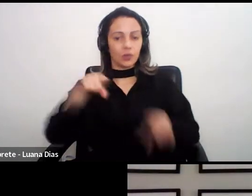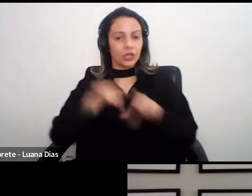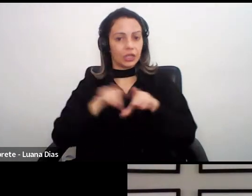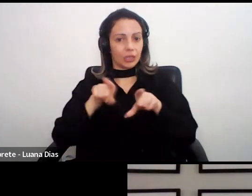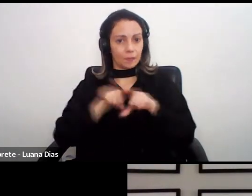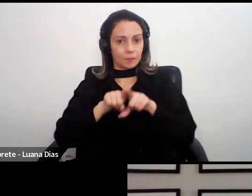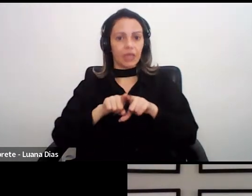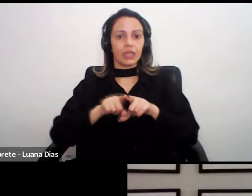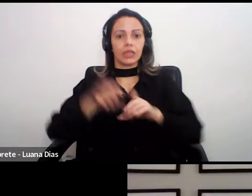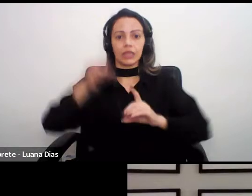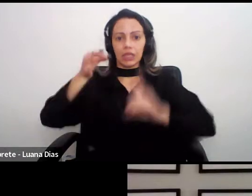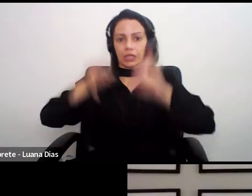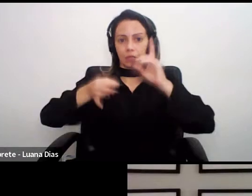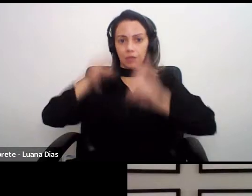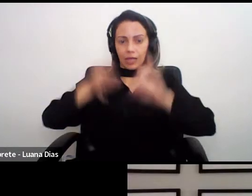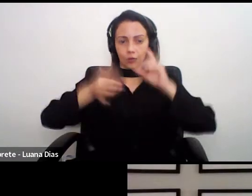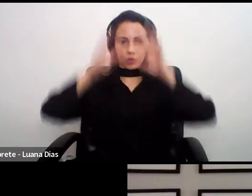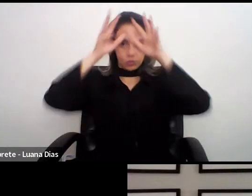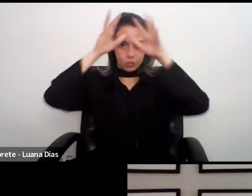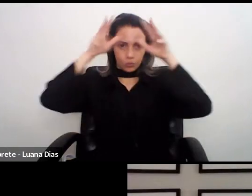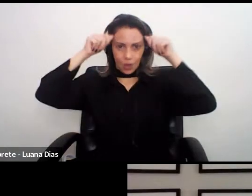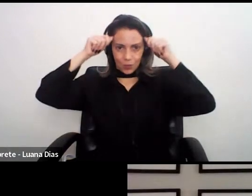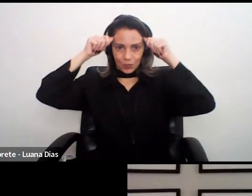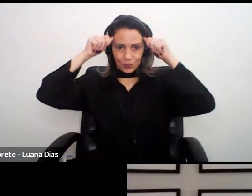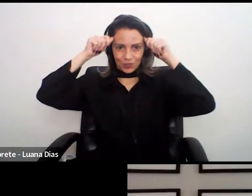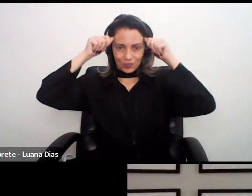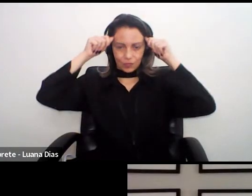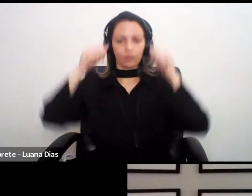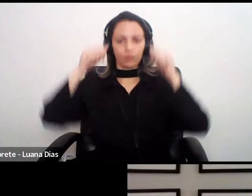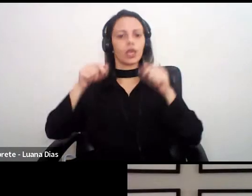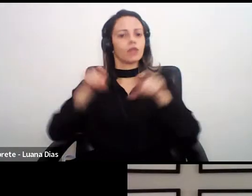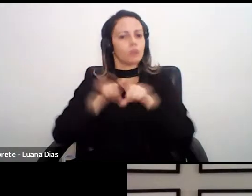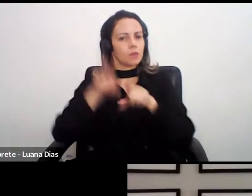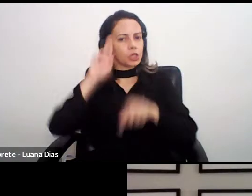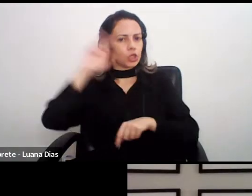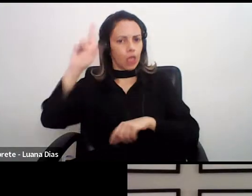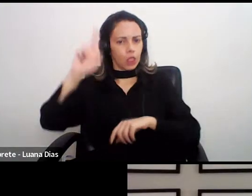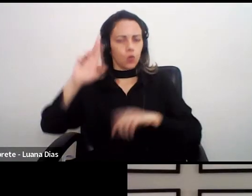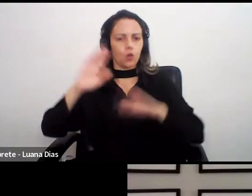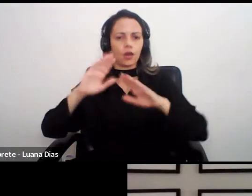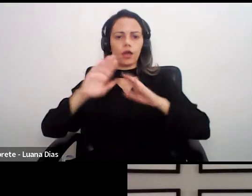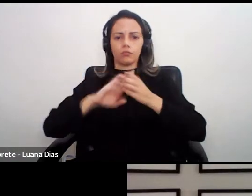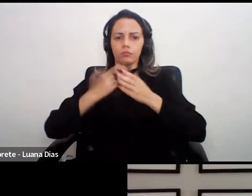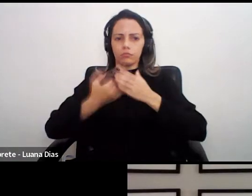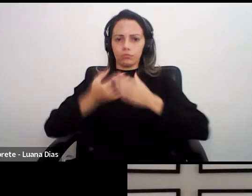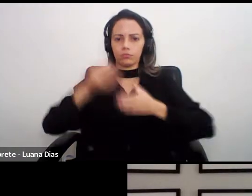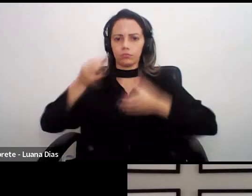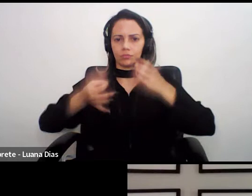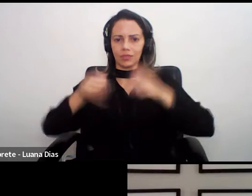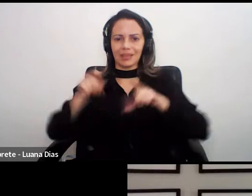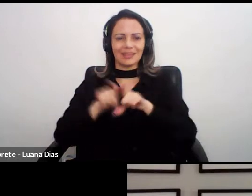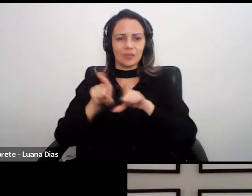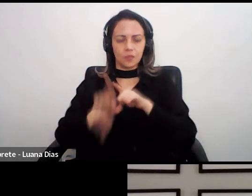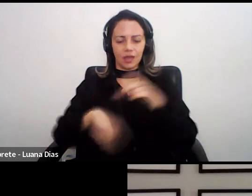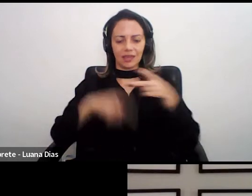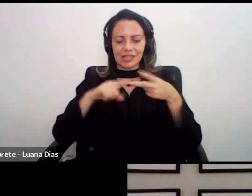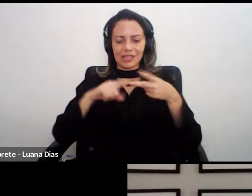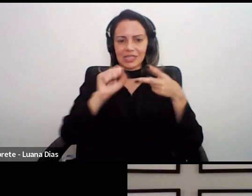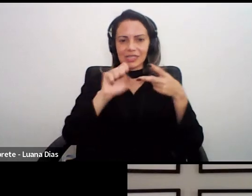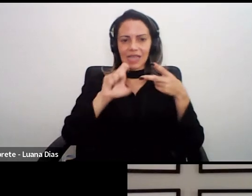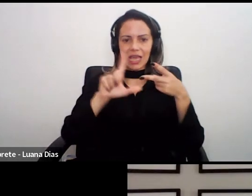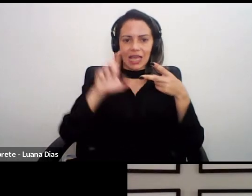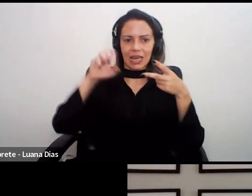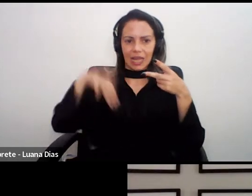Tribunal de Justiça. A professora pesquisadora, doutora Rafaela Sellen, doutora em Direito e Sociologia pela Universidade Federal